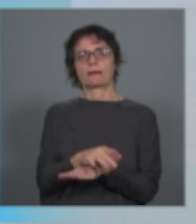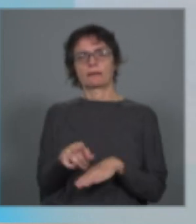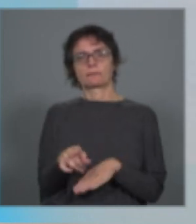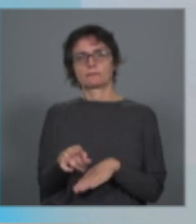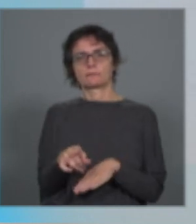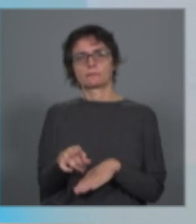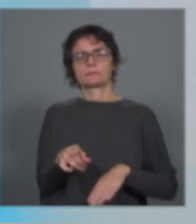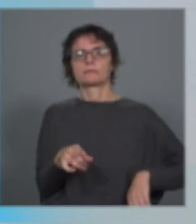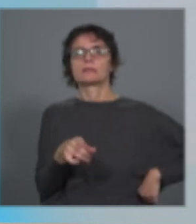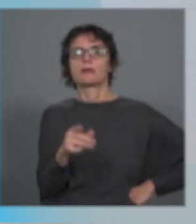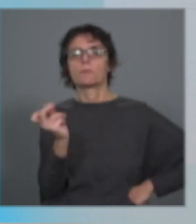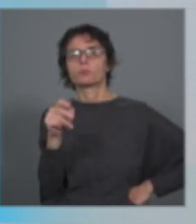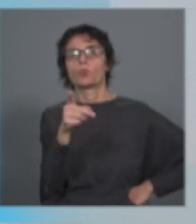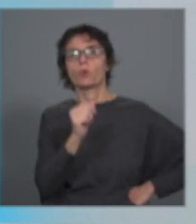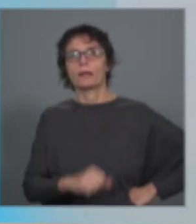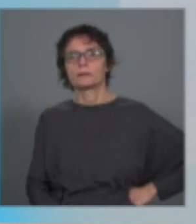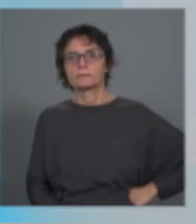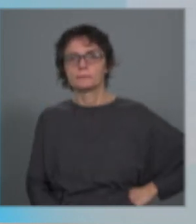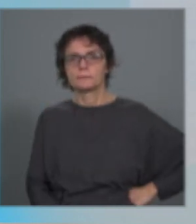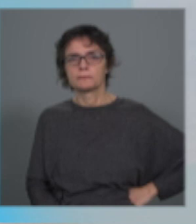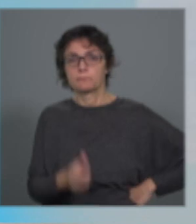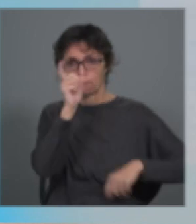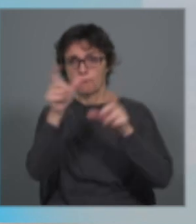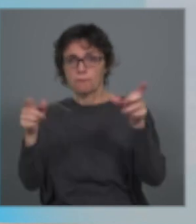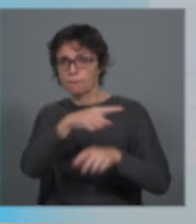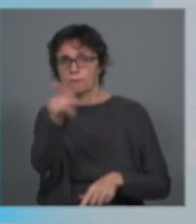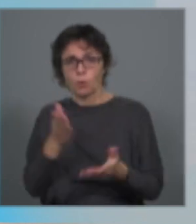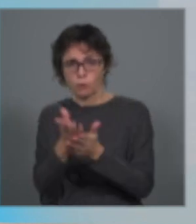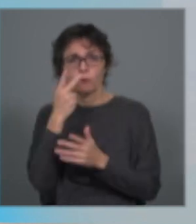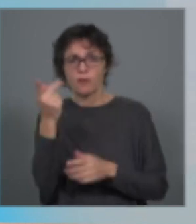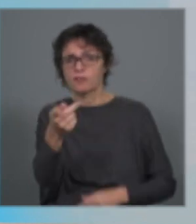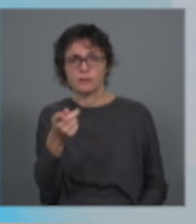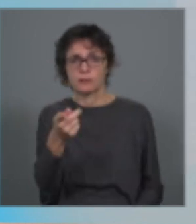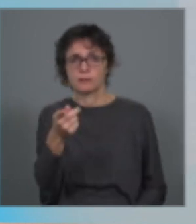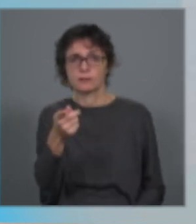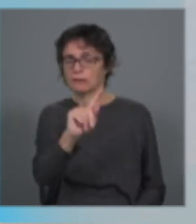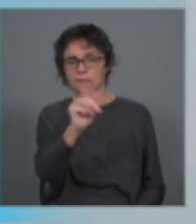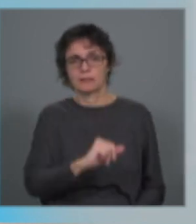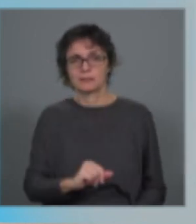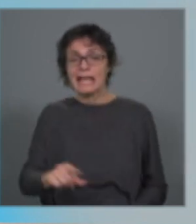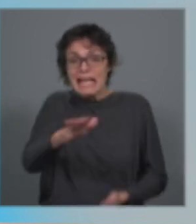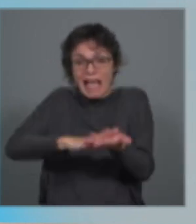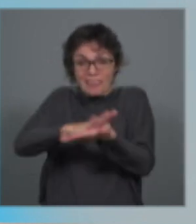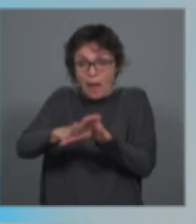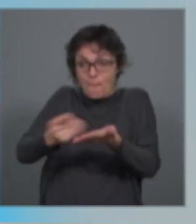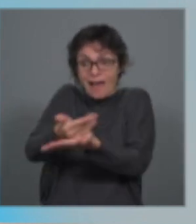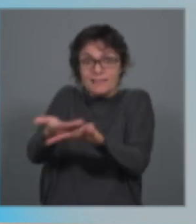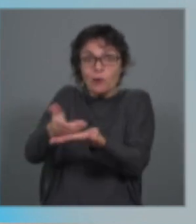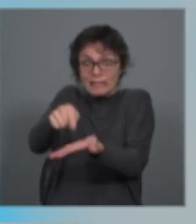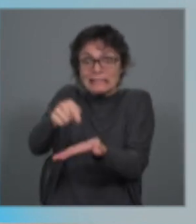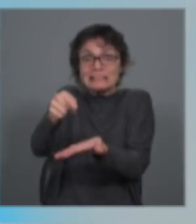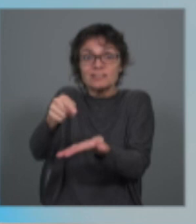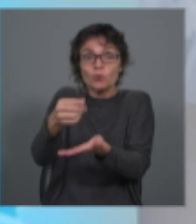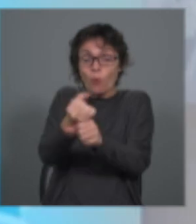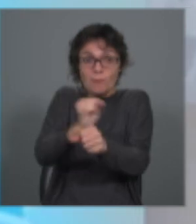Ninguém pensa nisto. A economia é isto. Quer dizer, a economia não são as teorias da Harvard. Ser. Não, a economia é